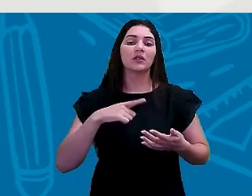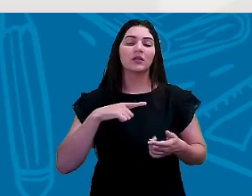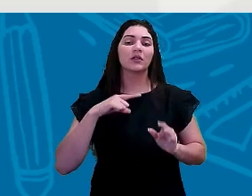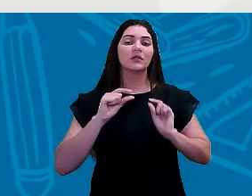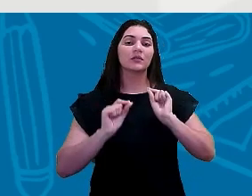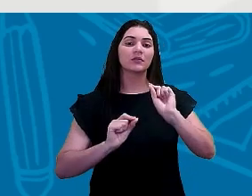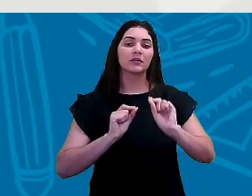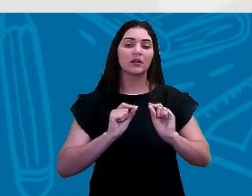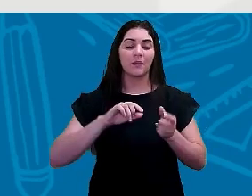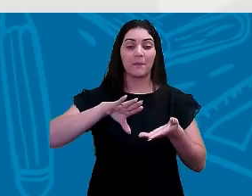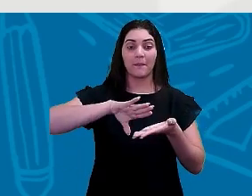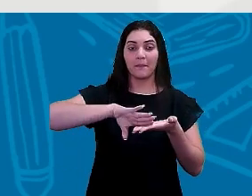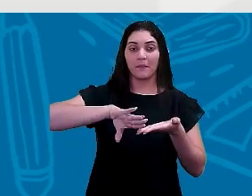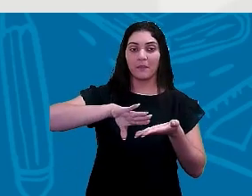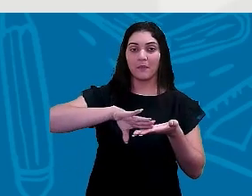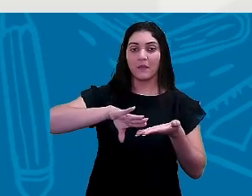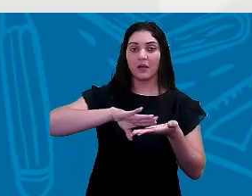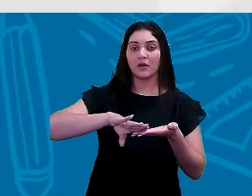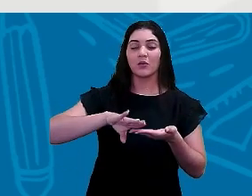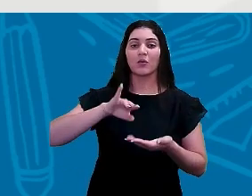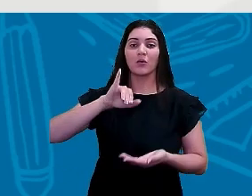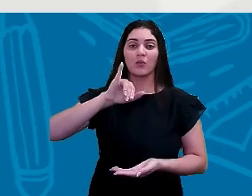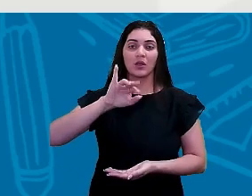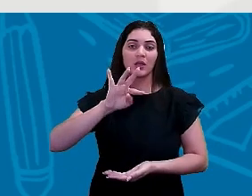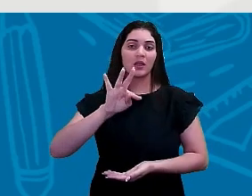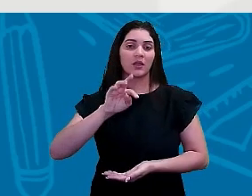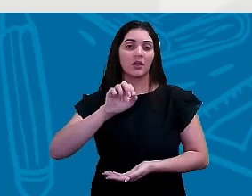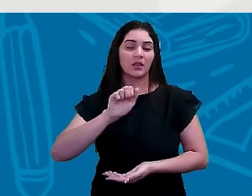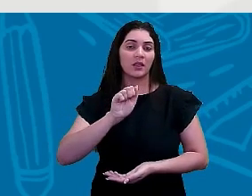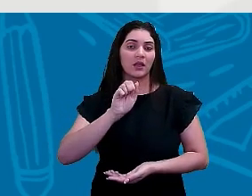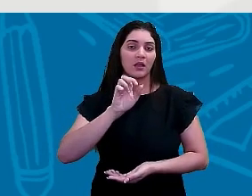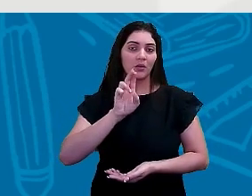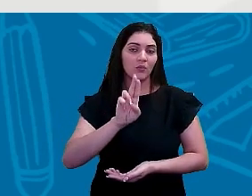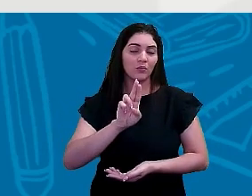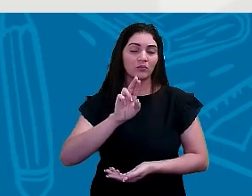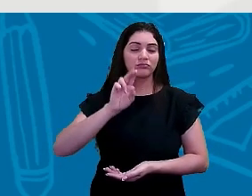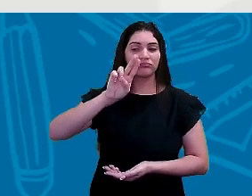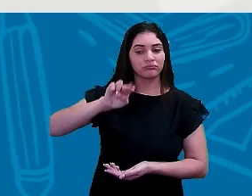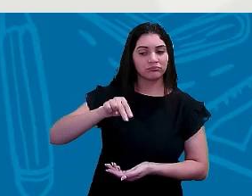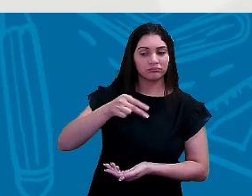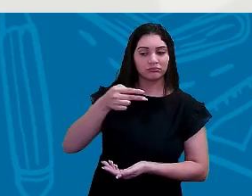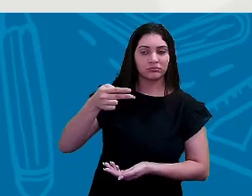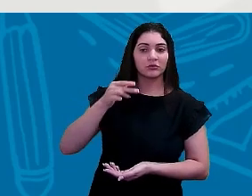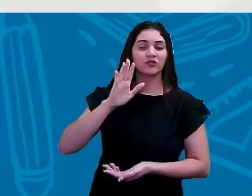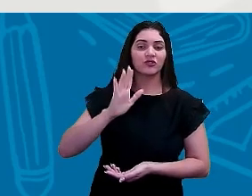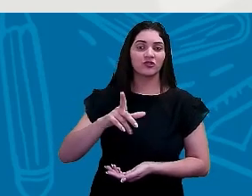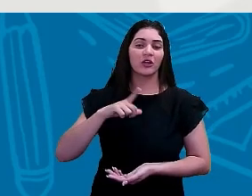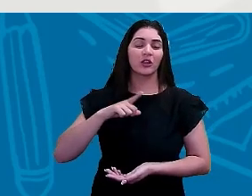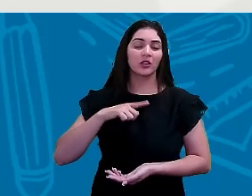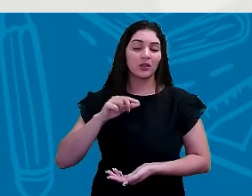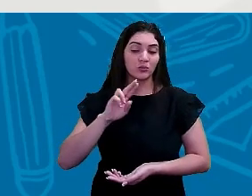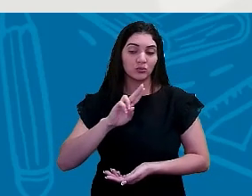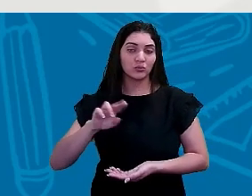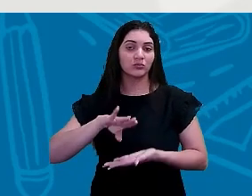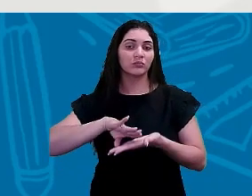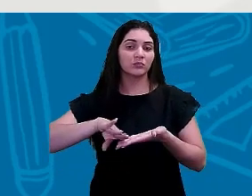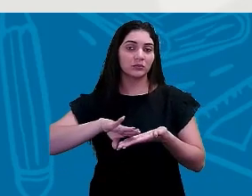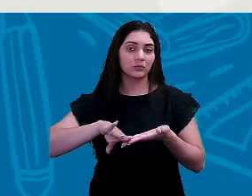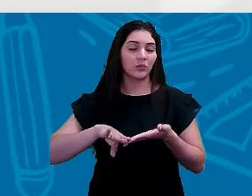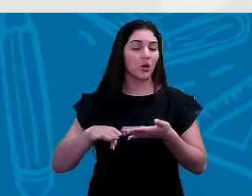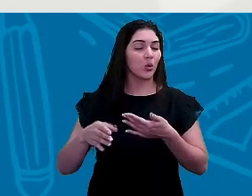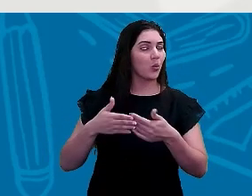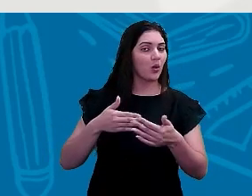ó, Banco Itaú. O Banco Itaú já tem nome daquele banco, então não vai mais ser